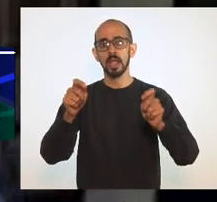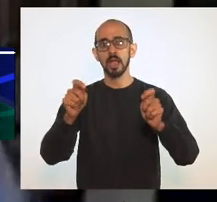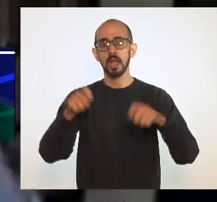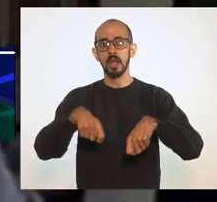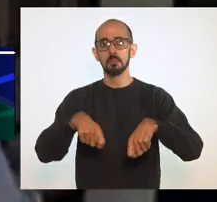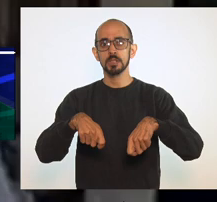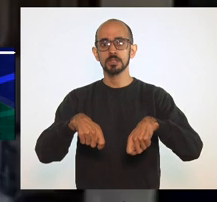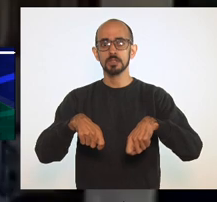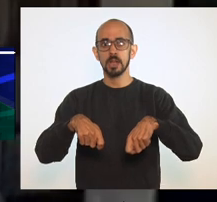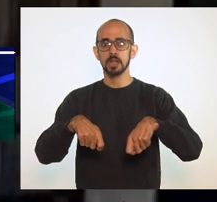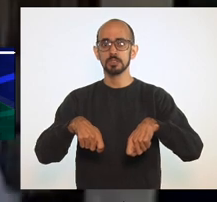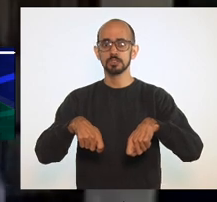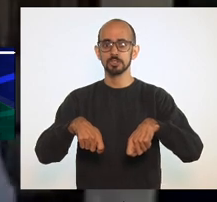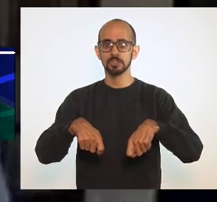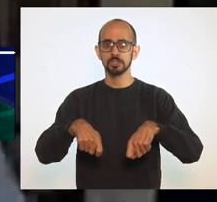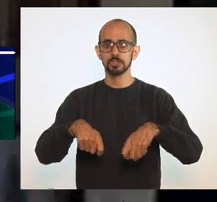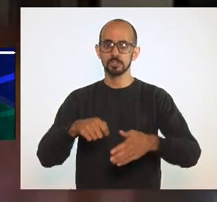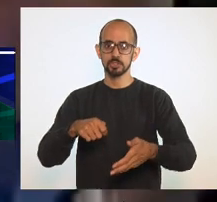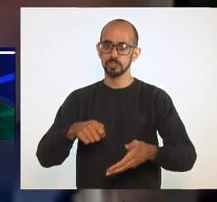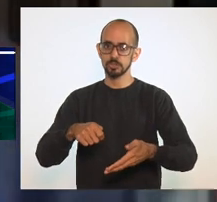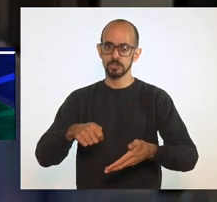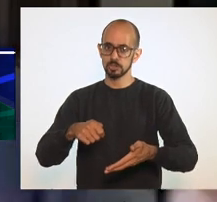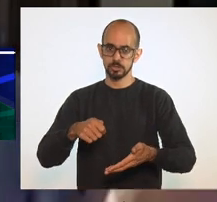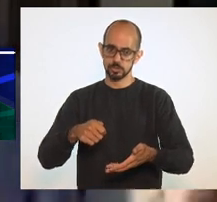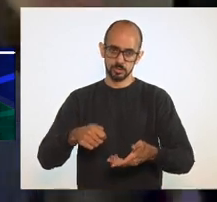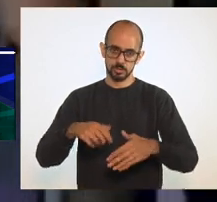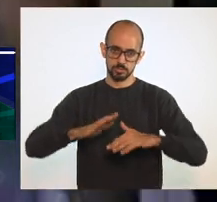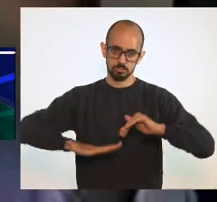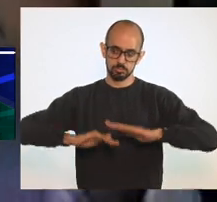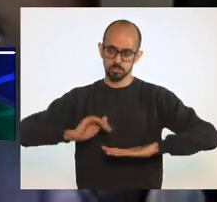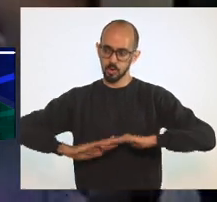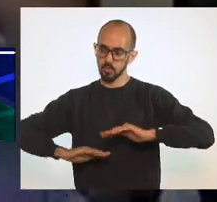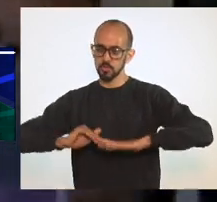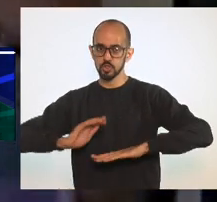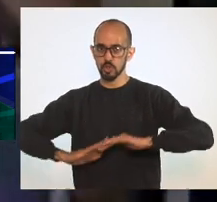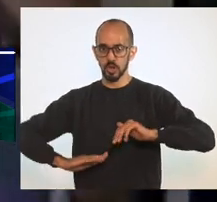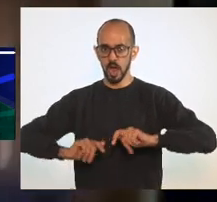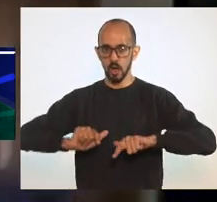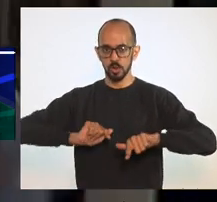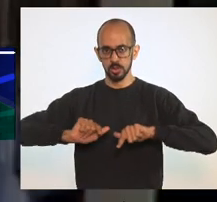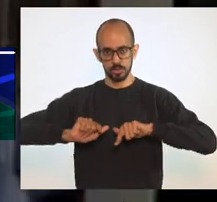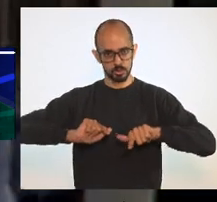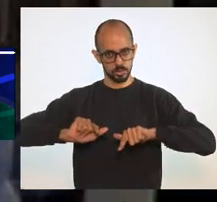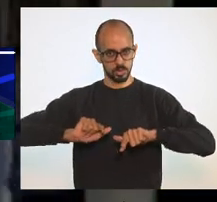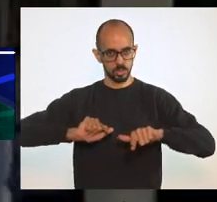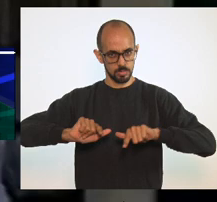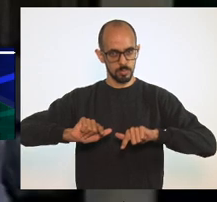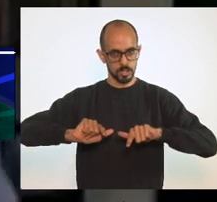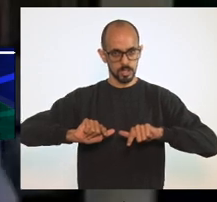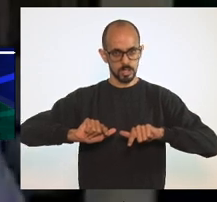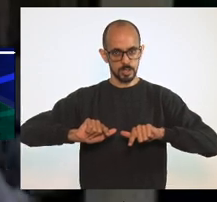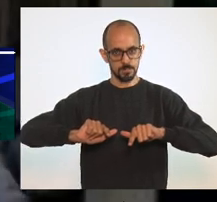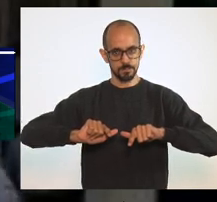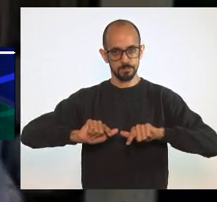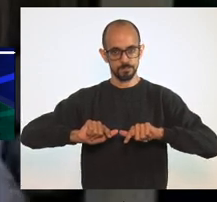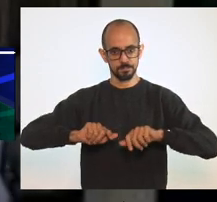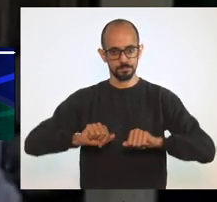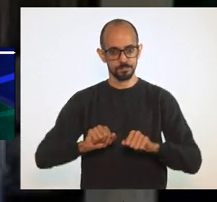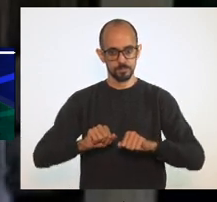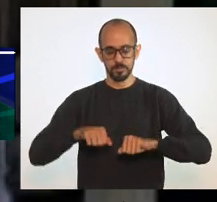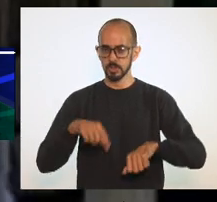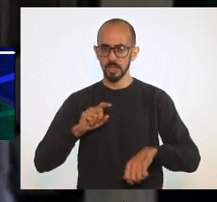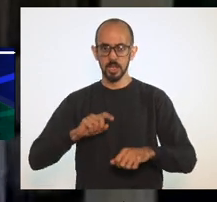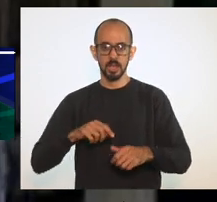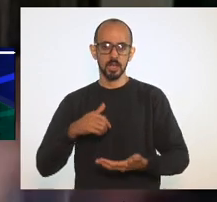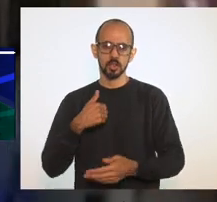de impedimento das suas atividades como profissional, como trabalhador, como pessoa que garante o tempo todo